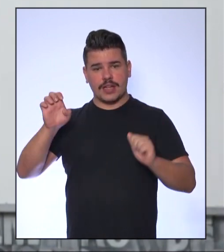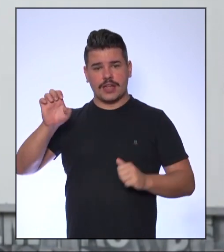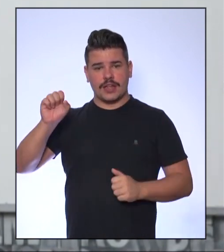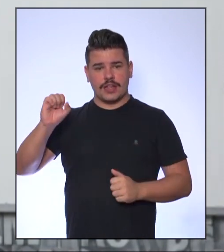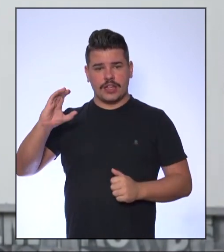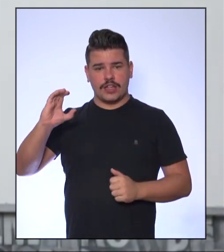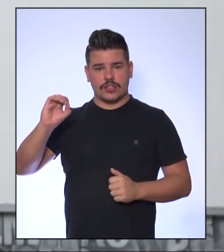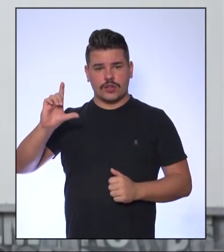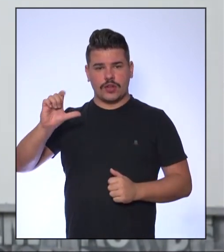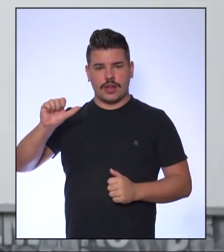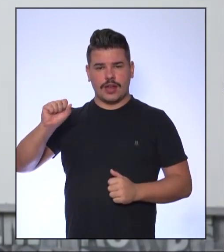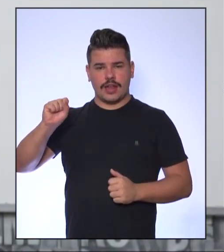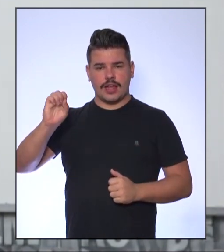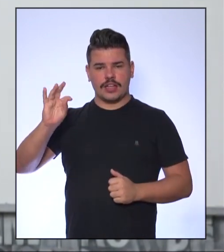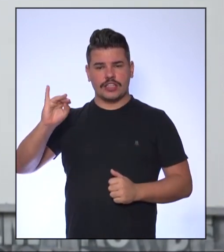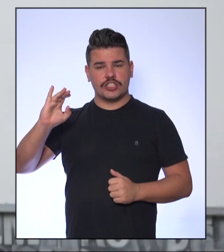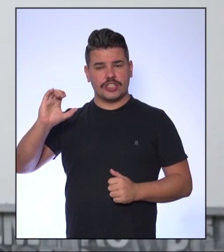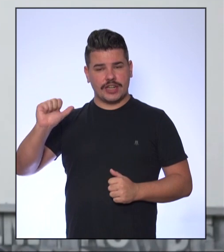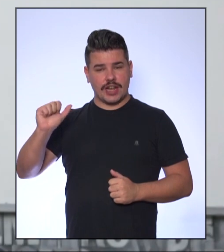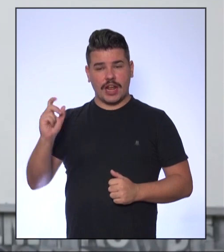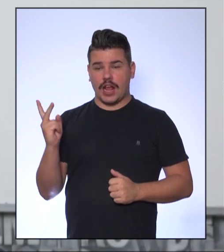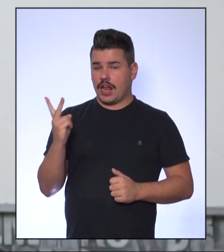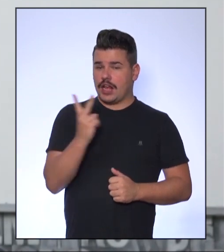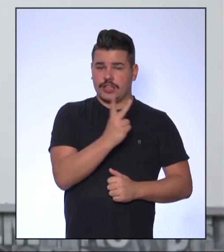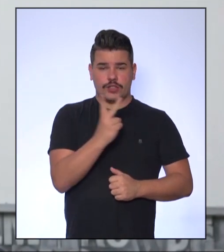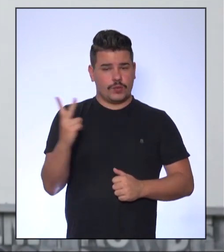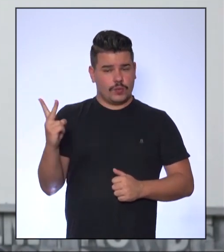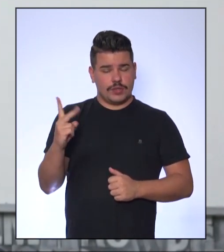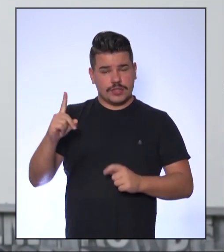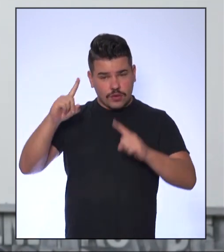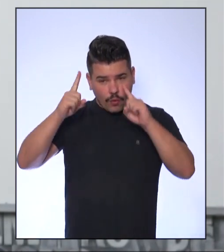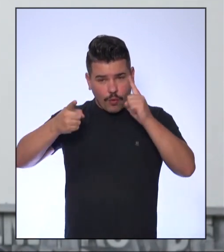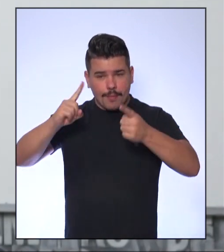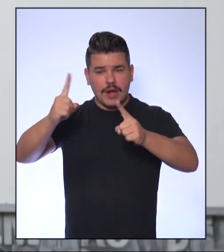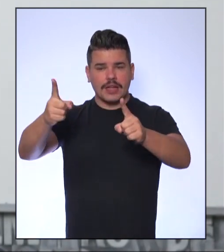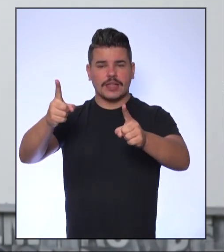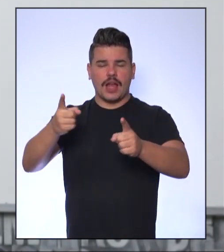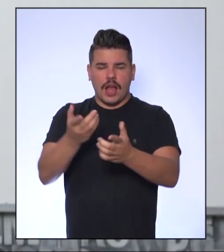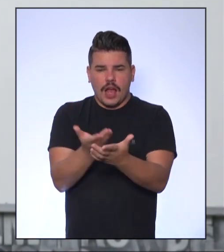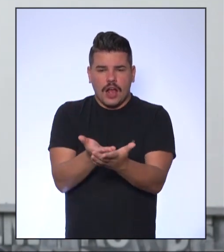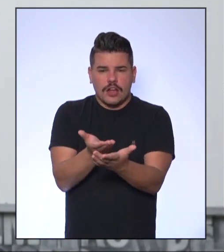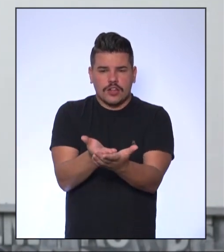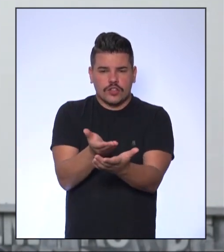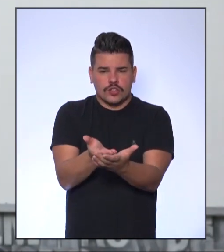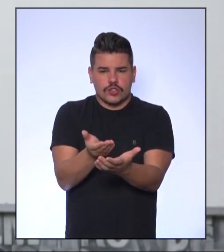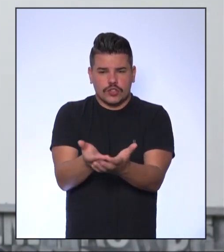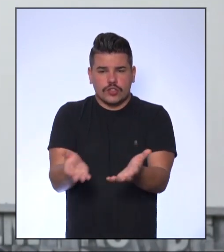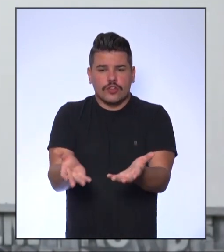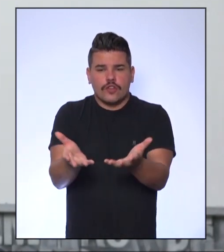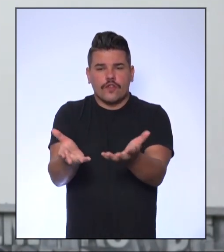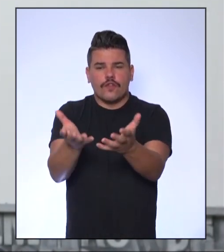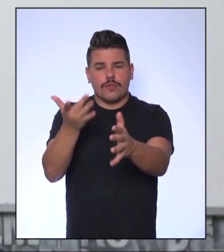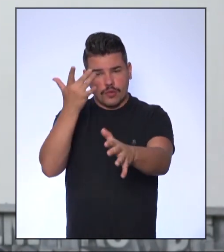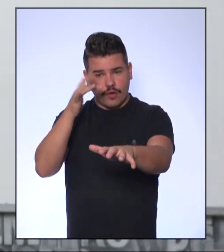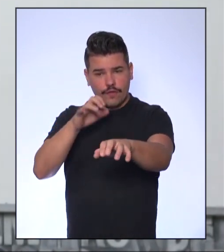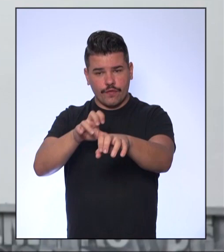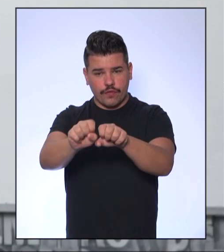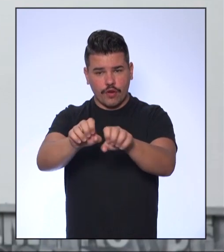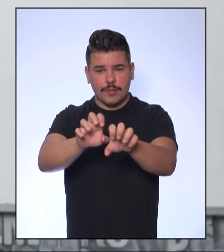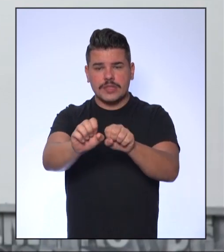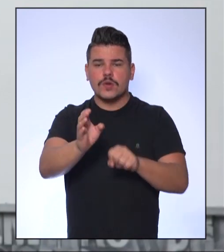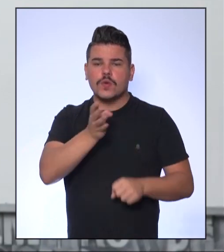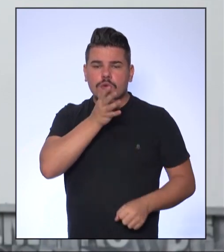educação mais a formação. Então, toda forma de poder está